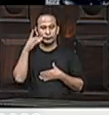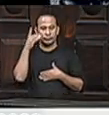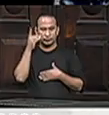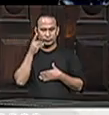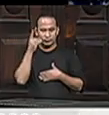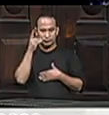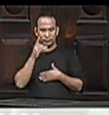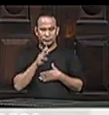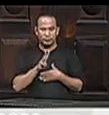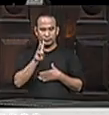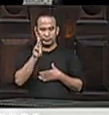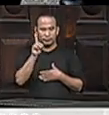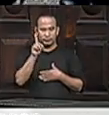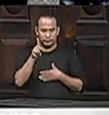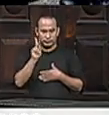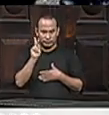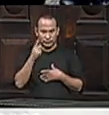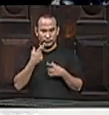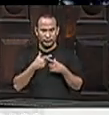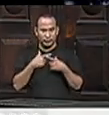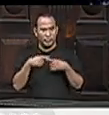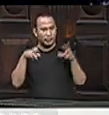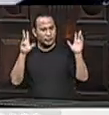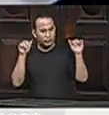Deputado Wanderson Nogueira.